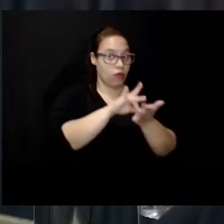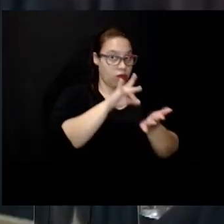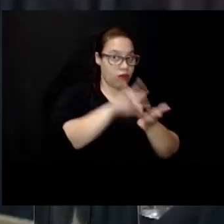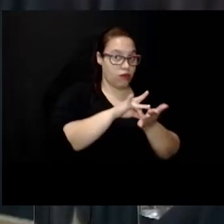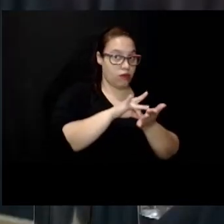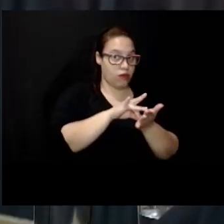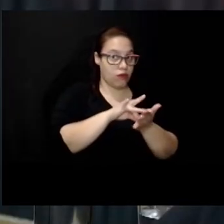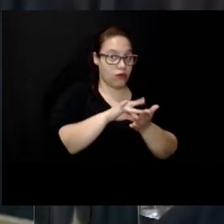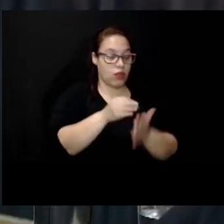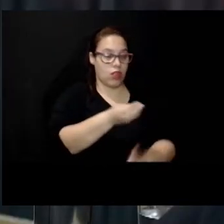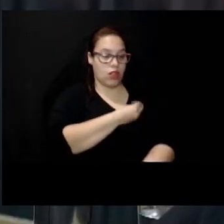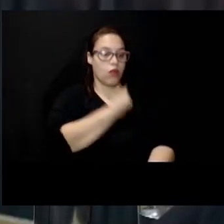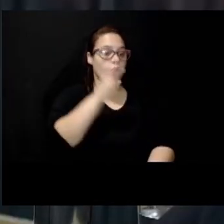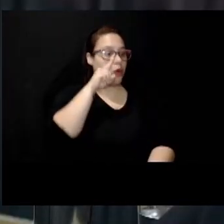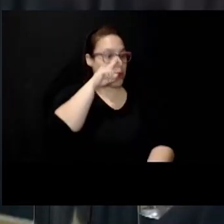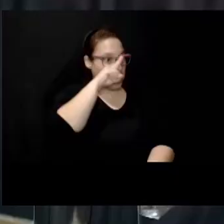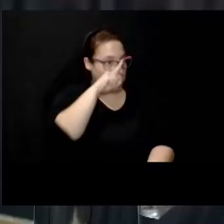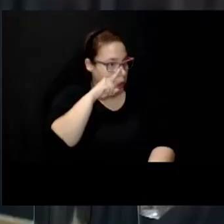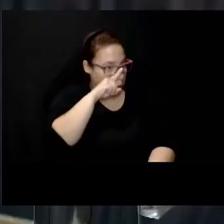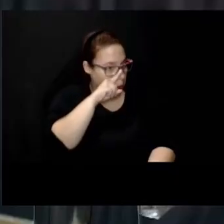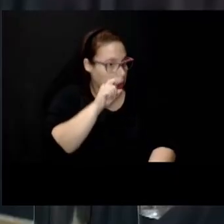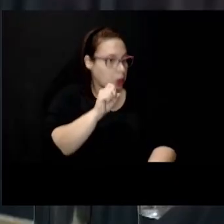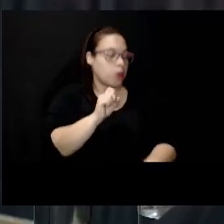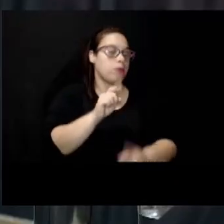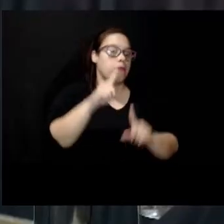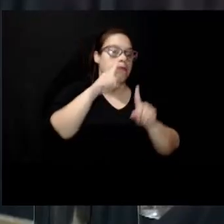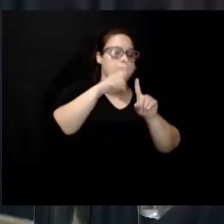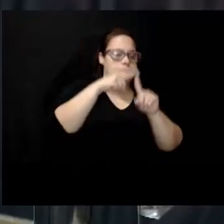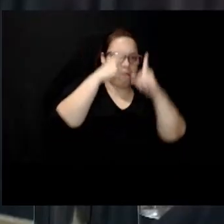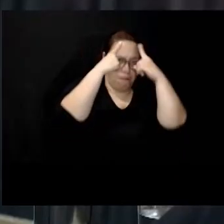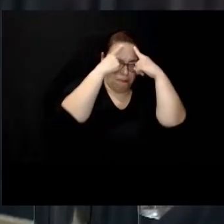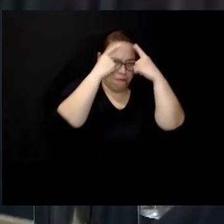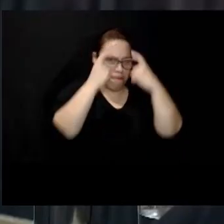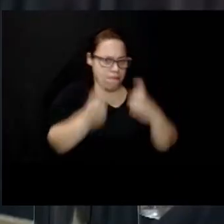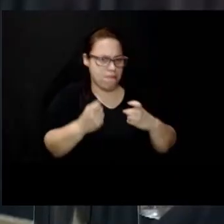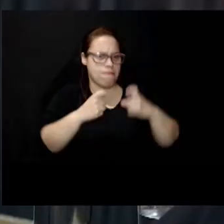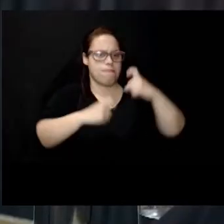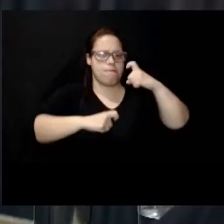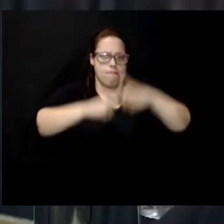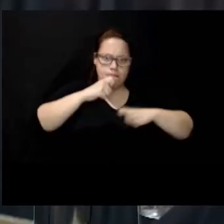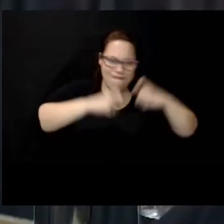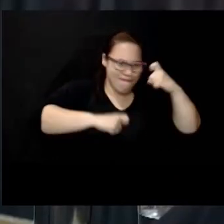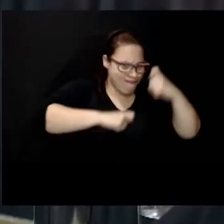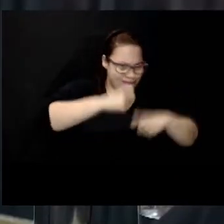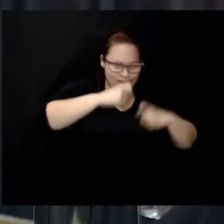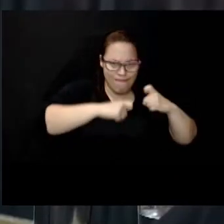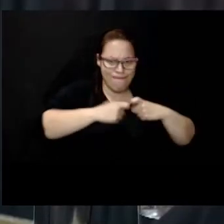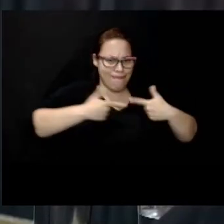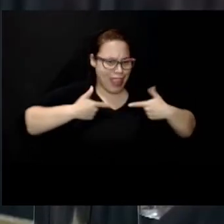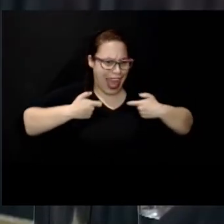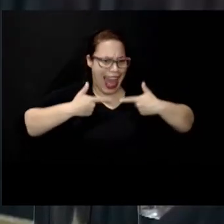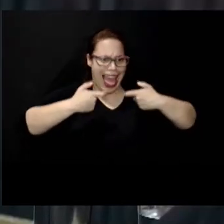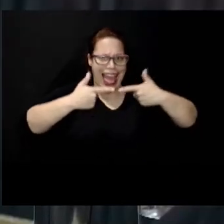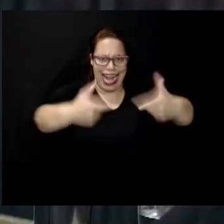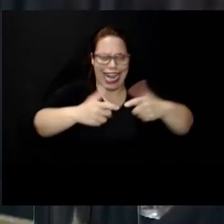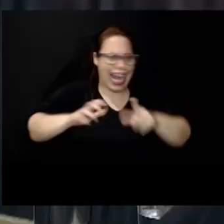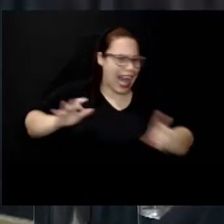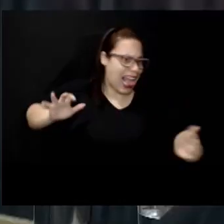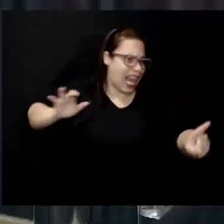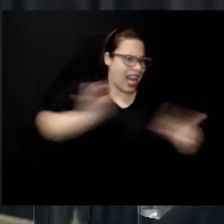em risco. Tipos de violência, então violência sexual, guerras, perseguições,